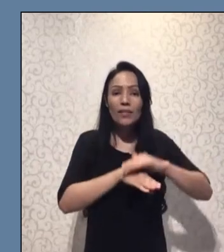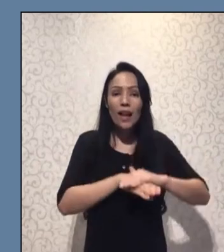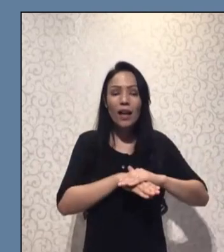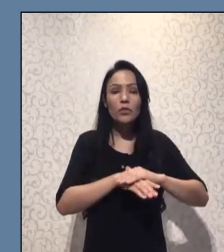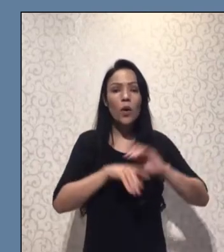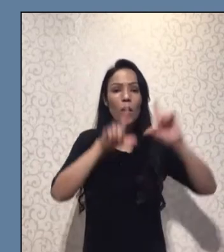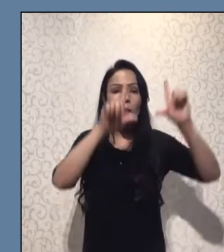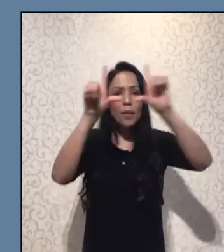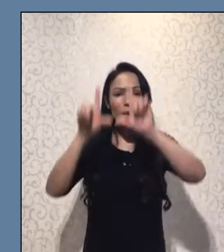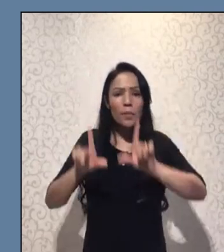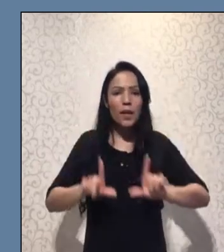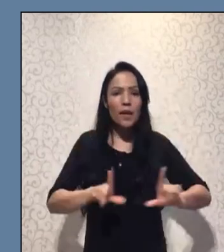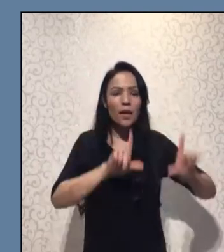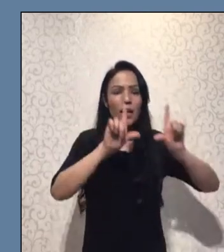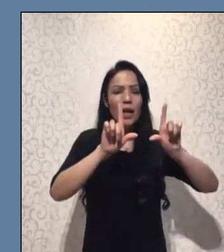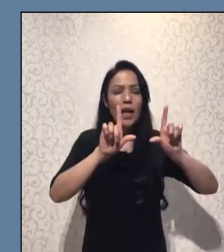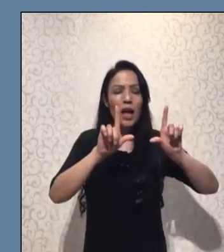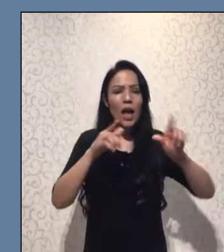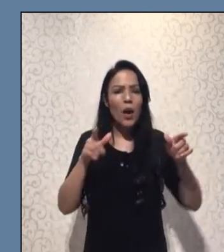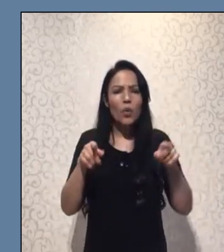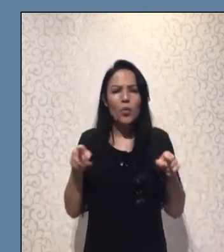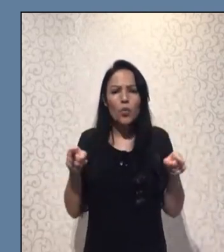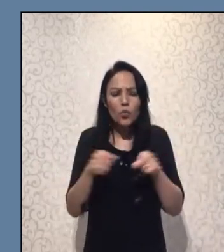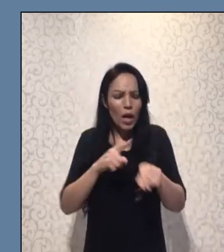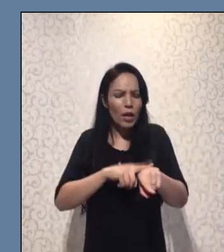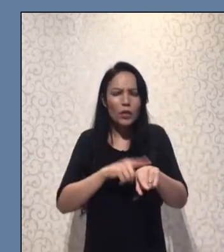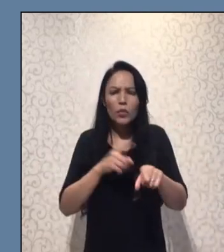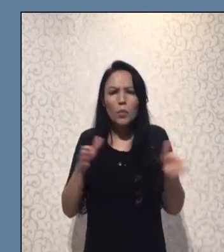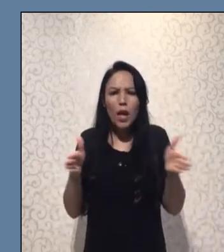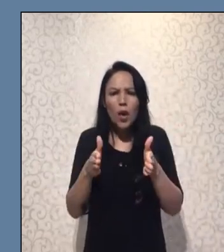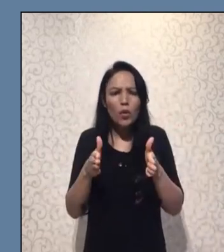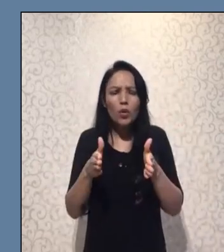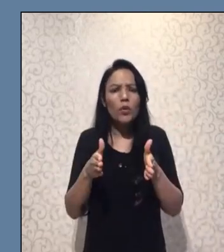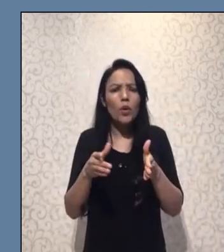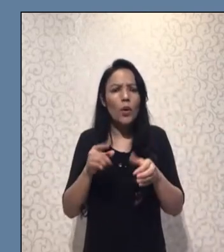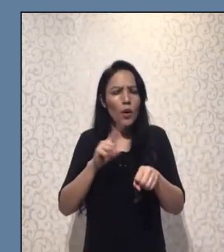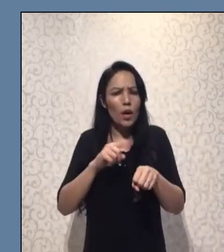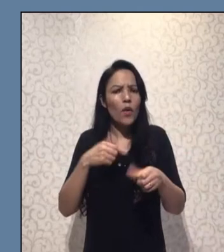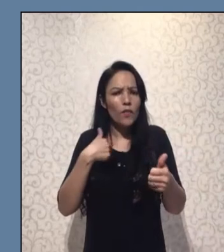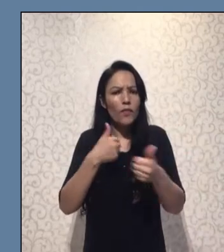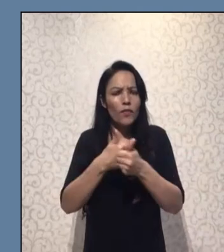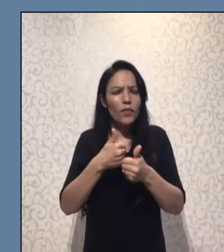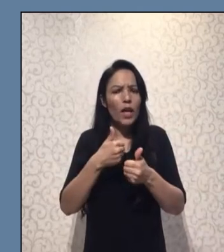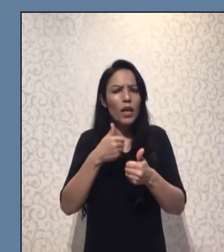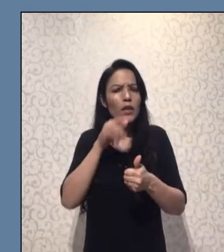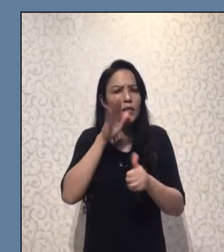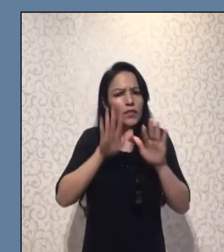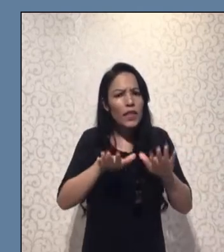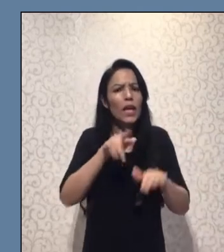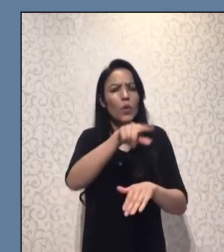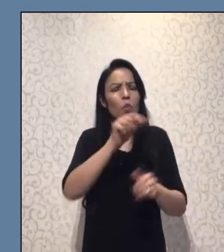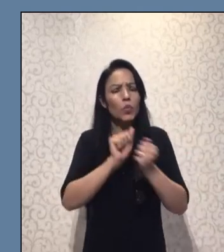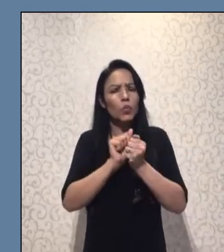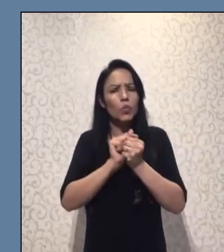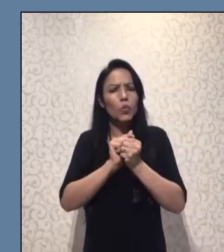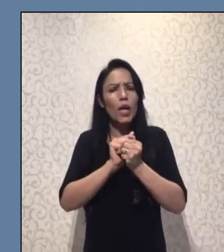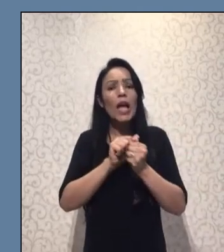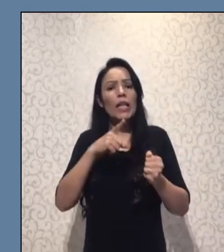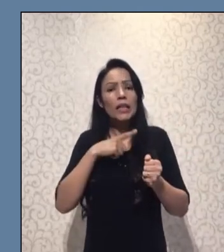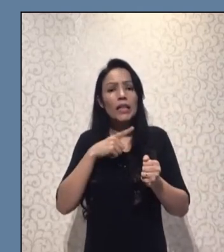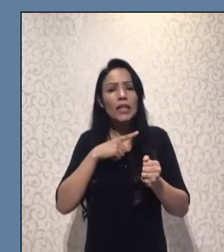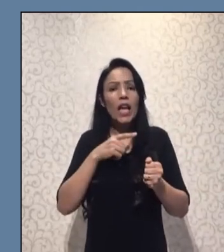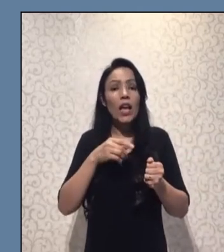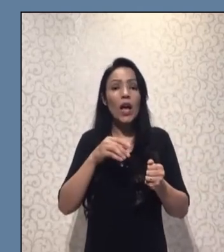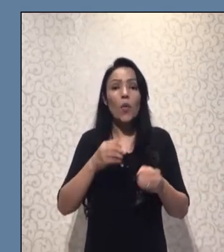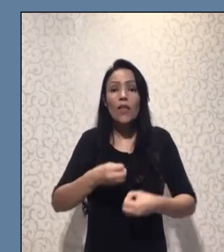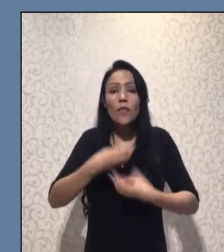no curto período que eu fiquei na Pinacoteca, ela estava sendo, esse banco de dados, esse banco de imagens